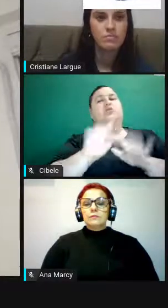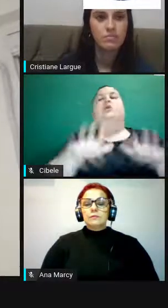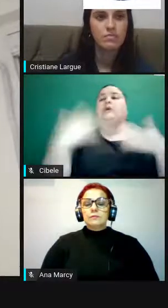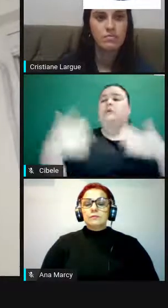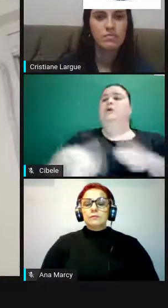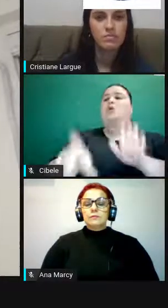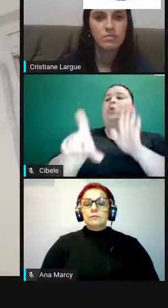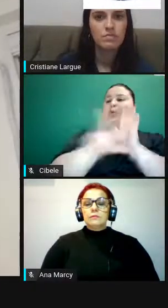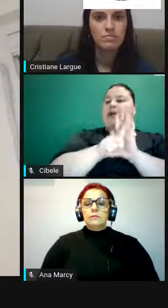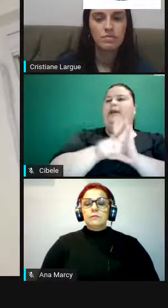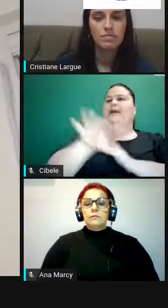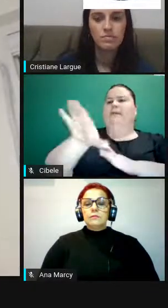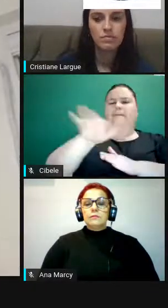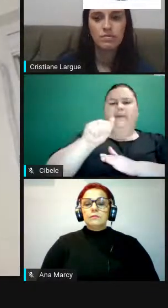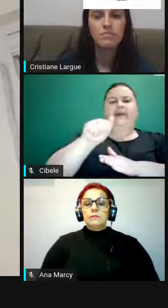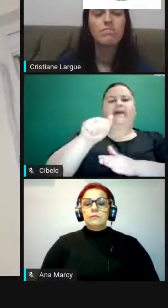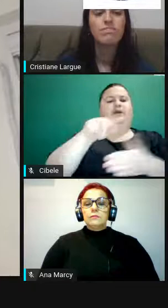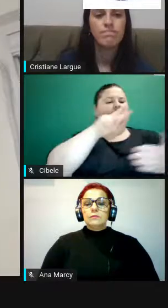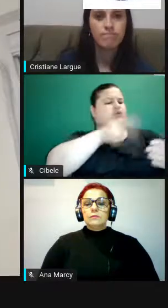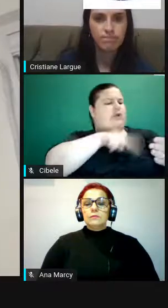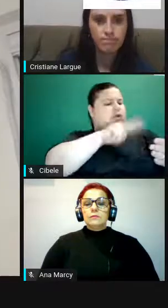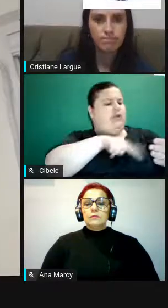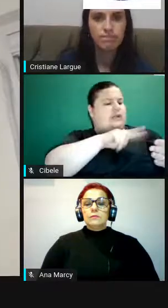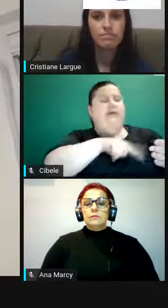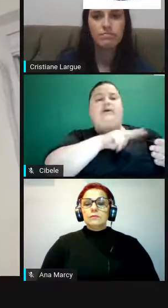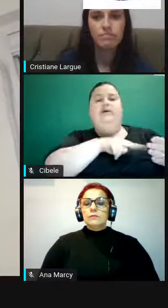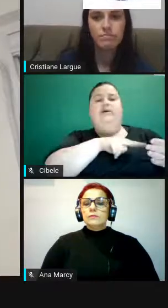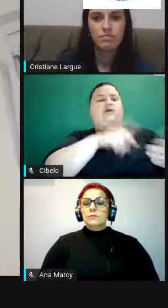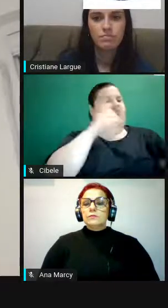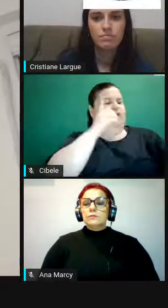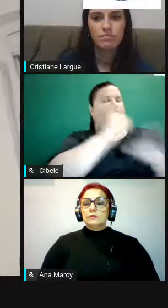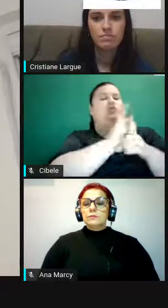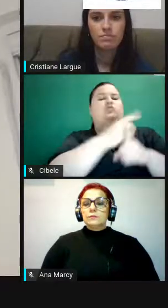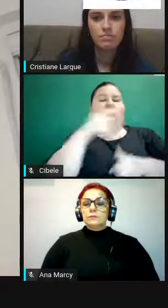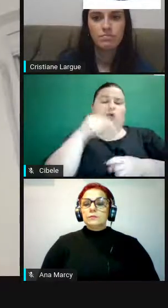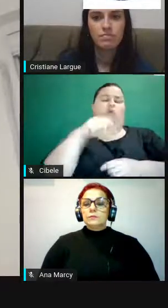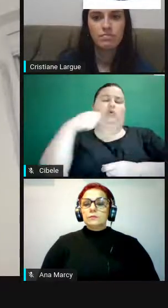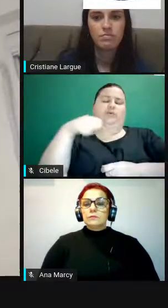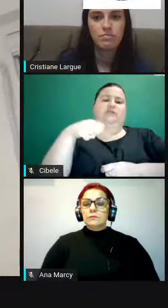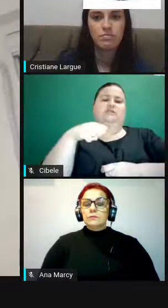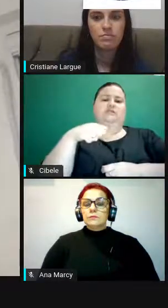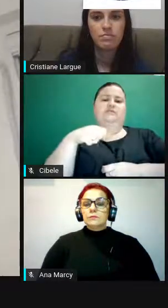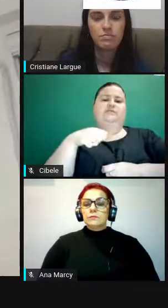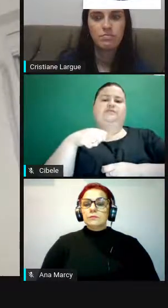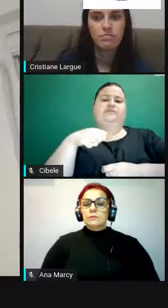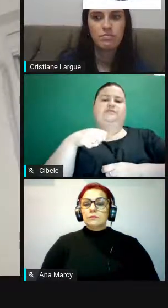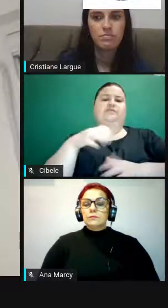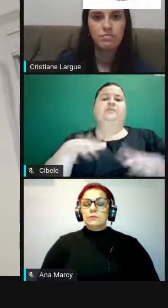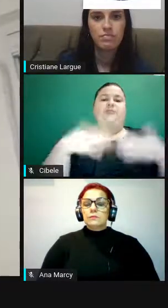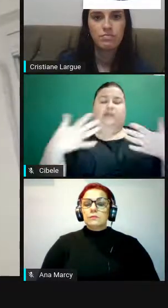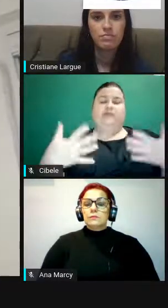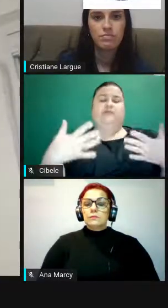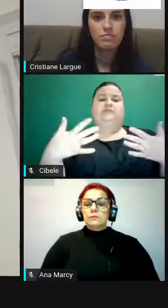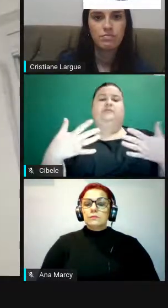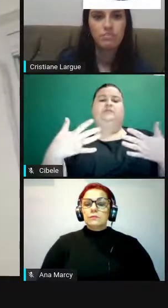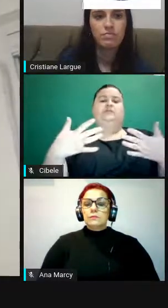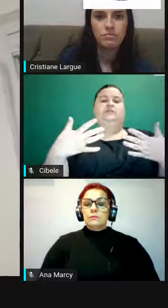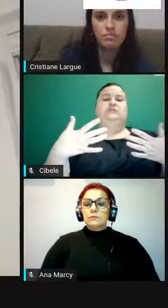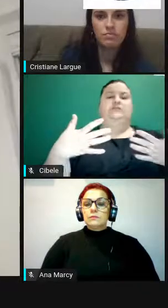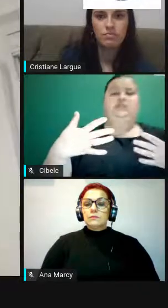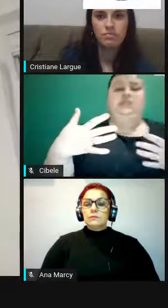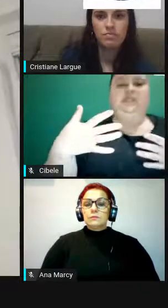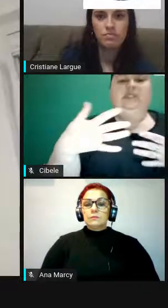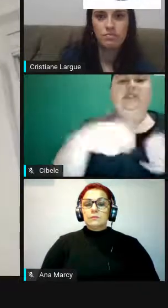o quê que pode o que não pode fazer então a gente precisa ter confiança mesmo tem que confiar e fazer né à medida que a gente vai